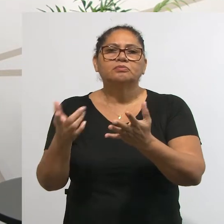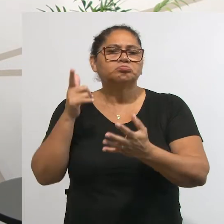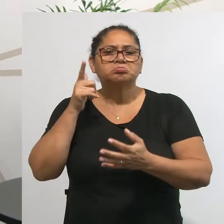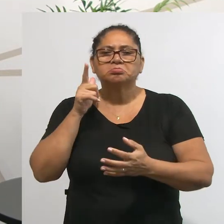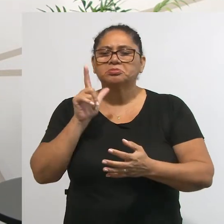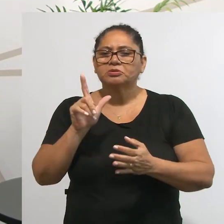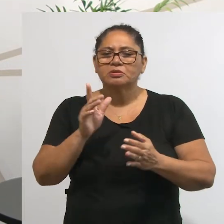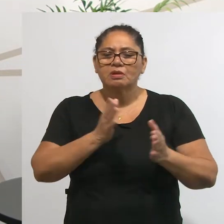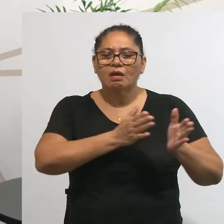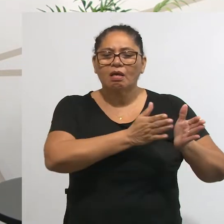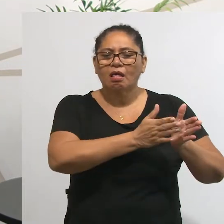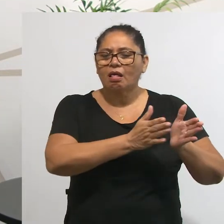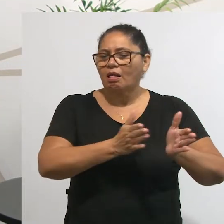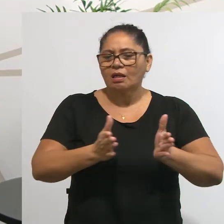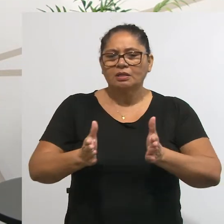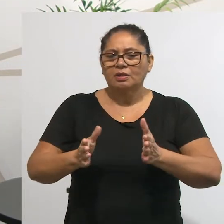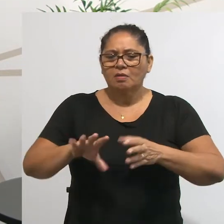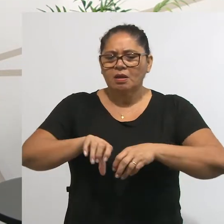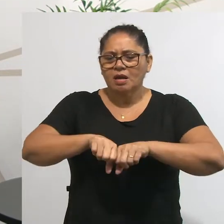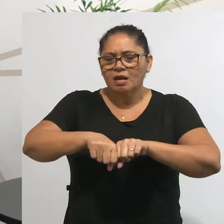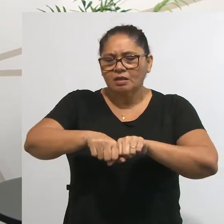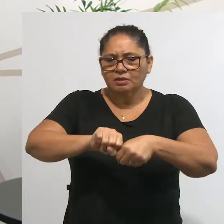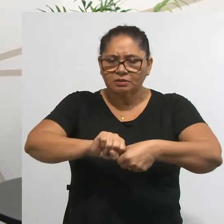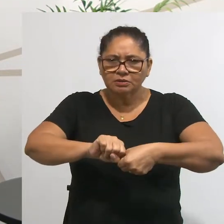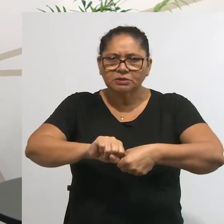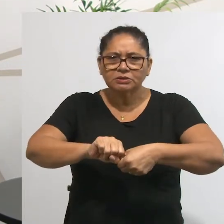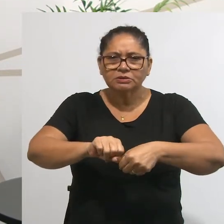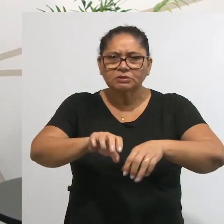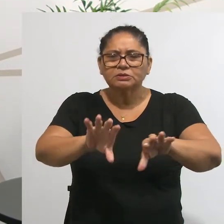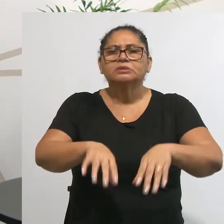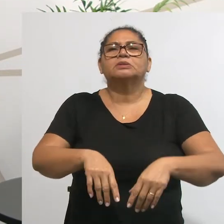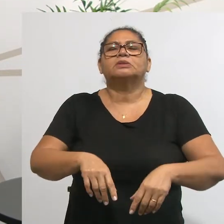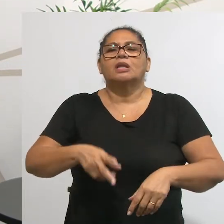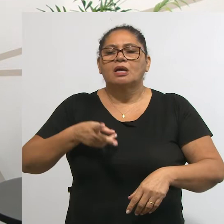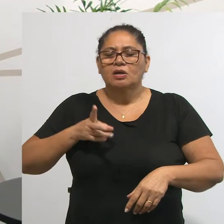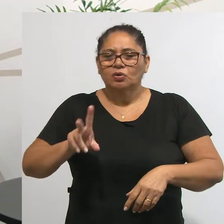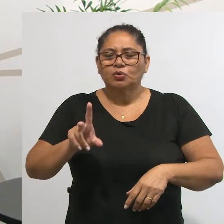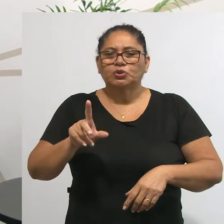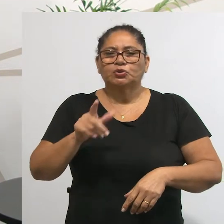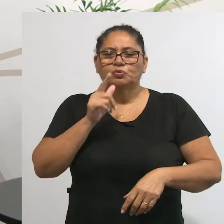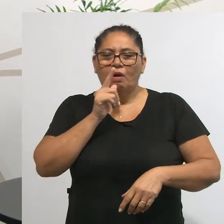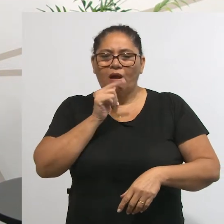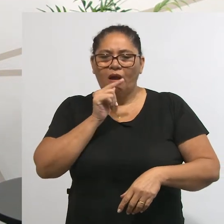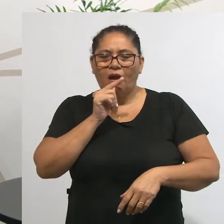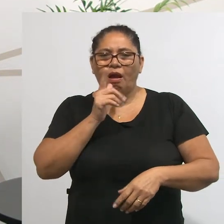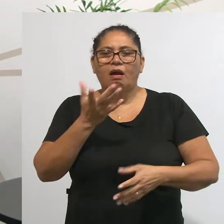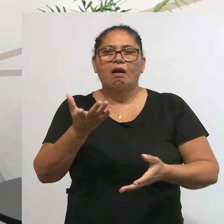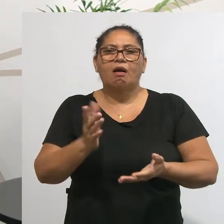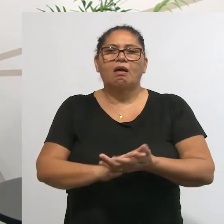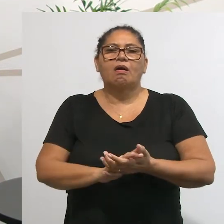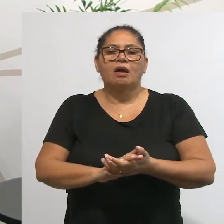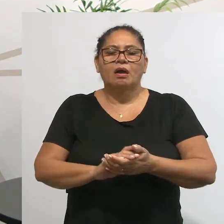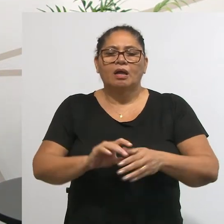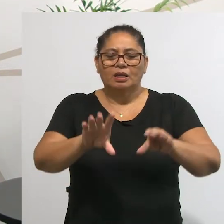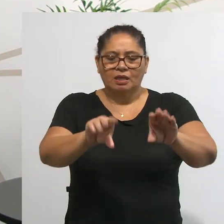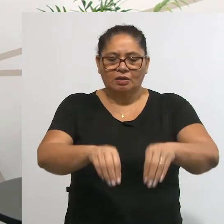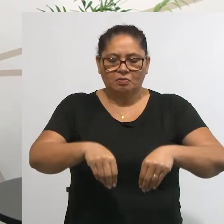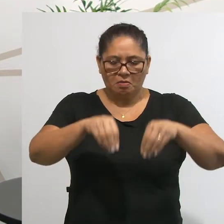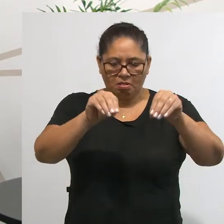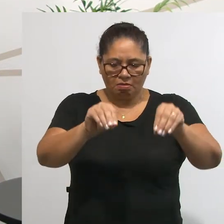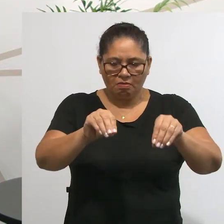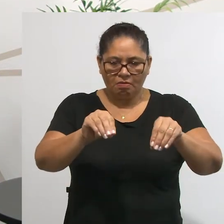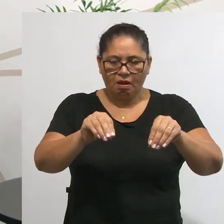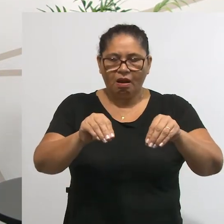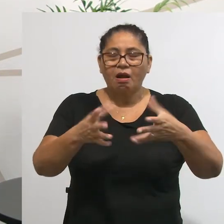Você não consegue ali separar, mesmo que você esprema a toalha, ela continua molhada. Então, ela é uma toalha